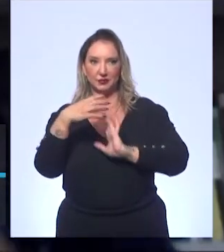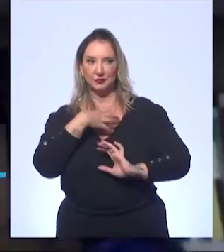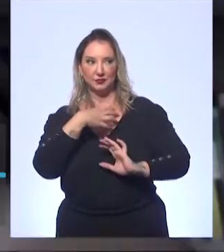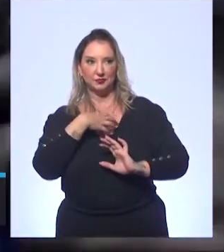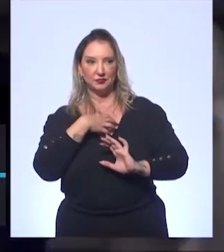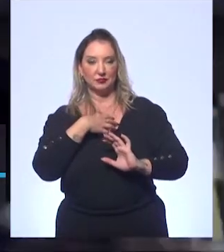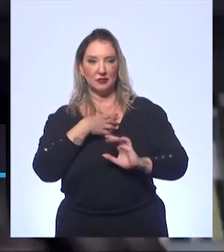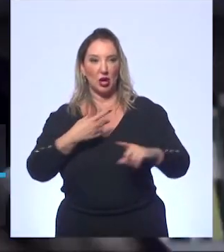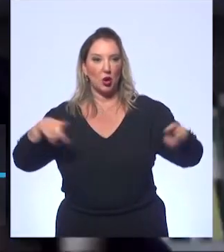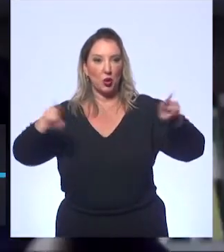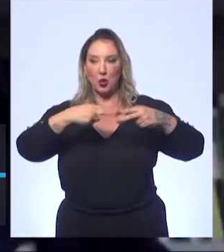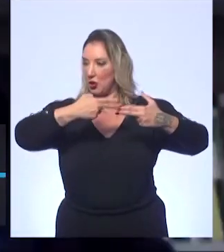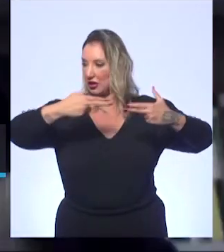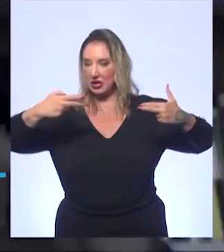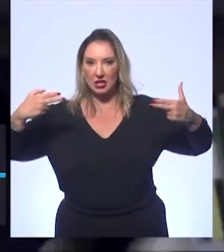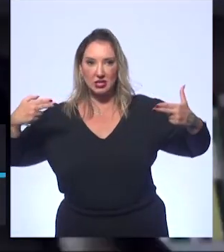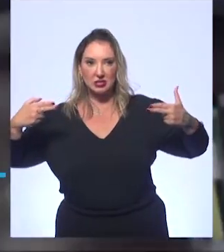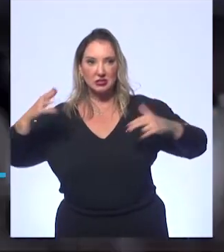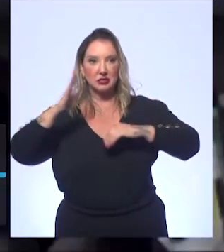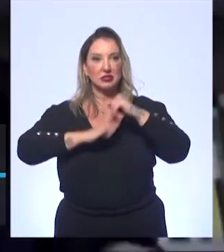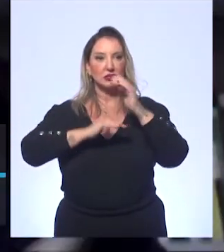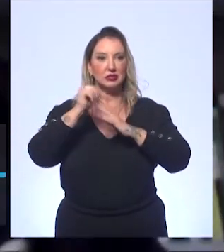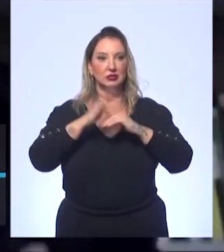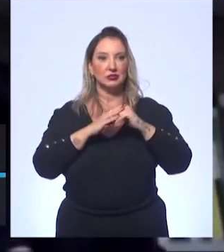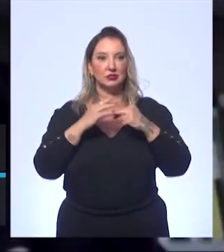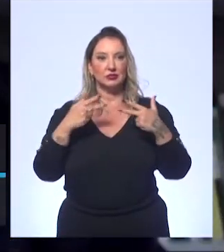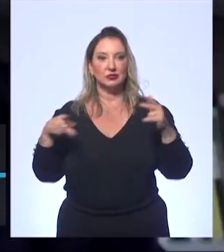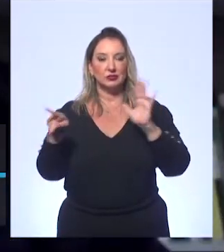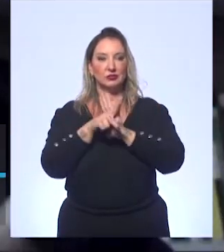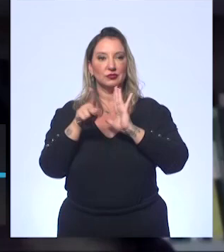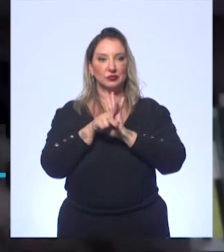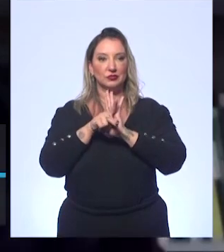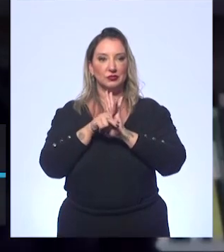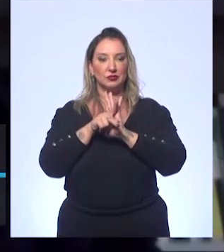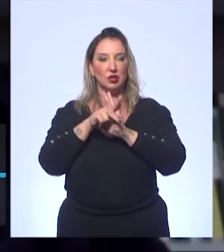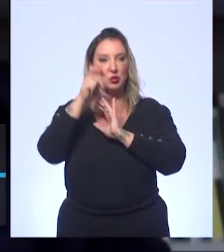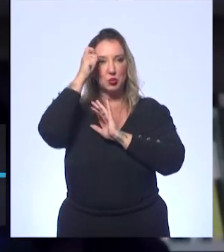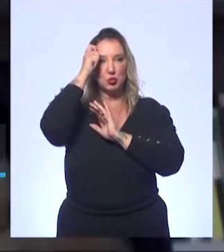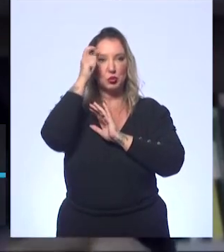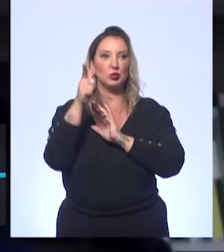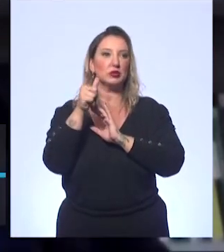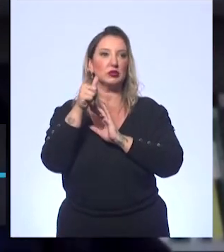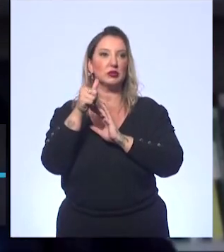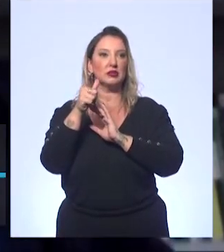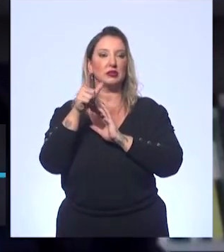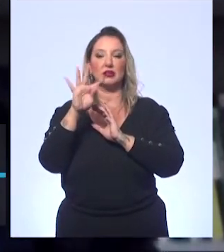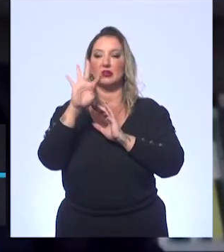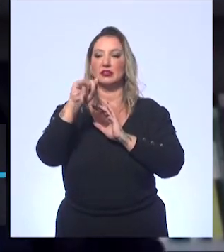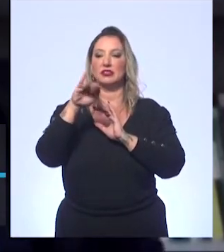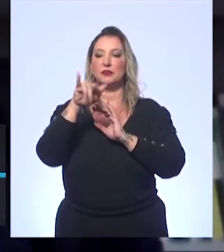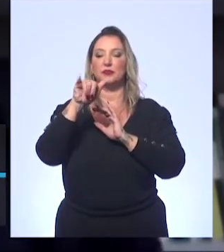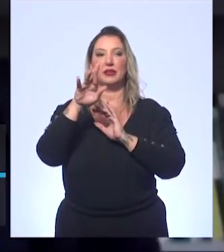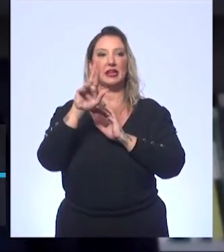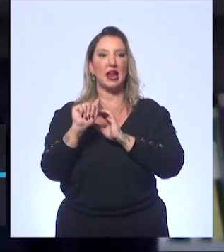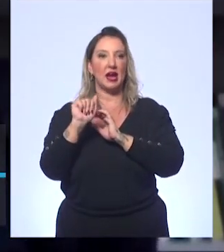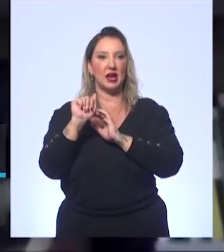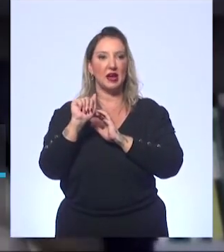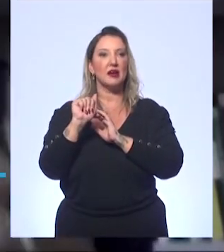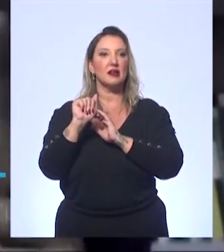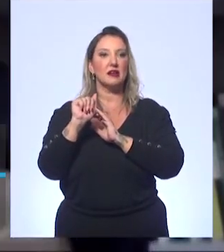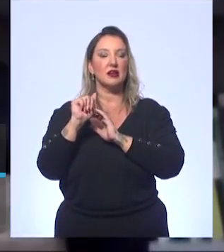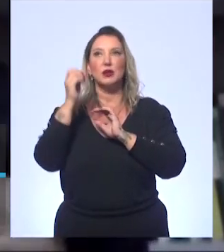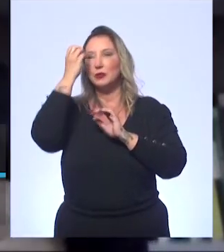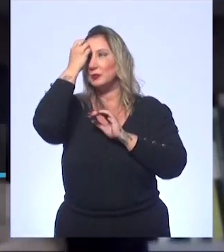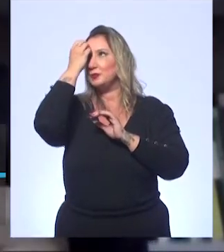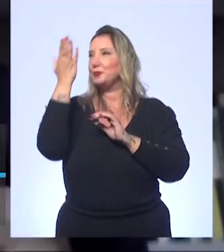a orquestra, com os instrumentos totalmente culturais, a timbila, não sei